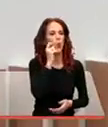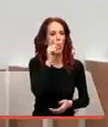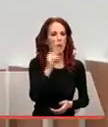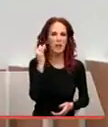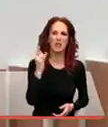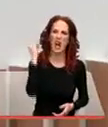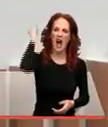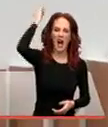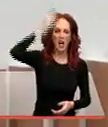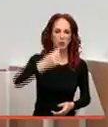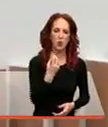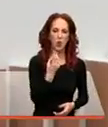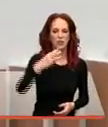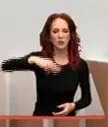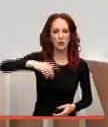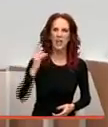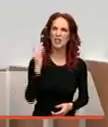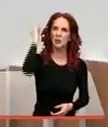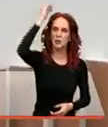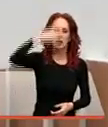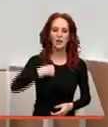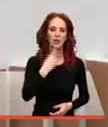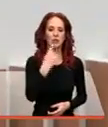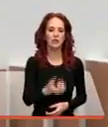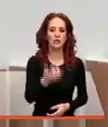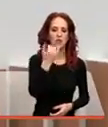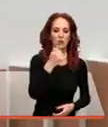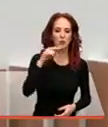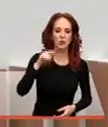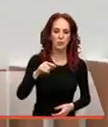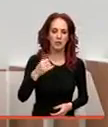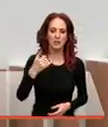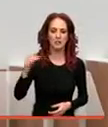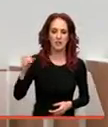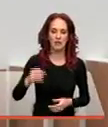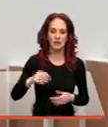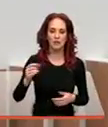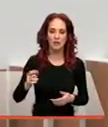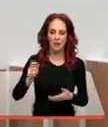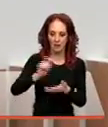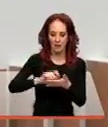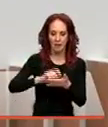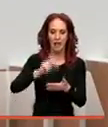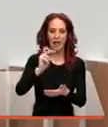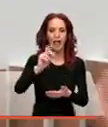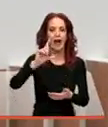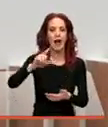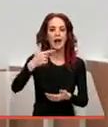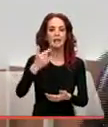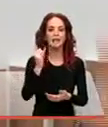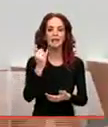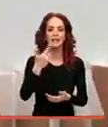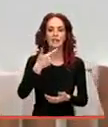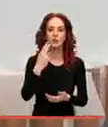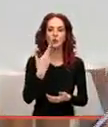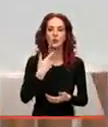caiu 2 metros e e 21 disso tem dois metros e vinte da altitude por cinco espetadores e dois escreveram não é o que tudo é a altura que não